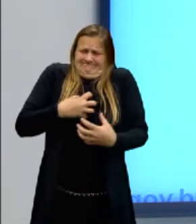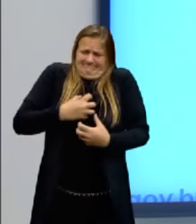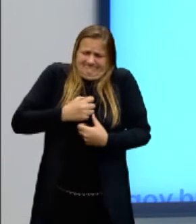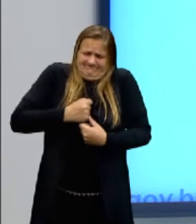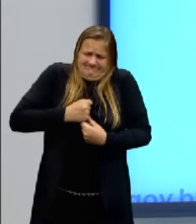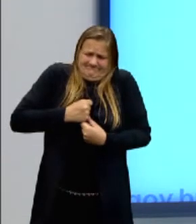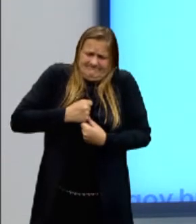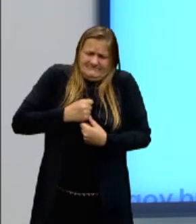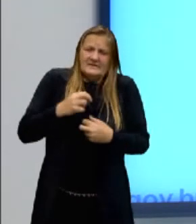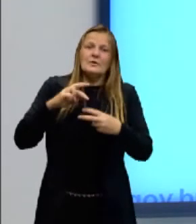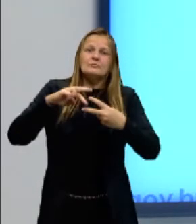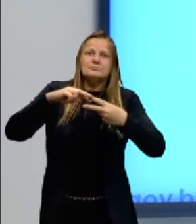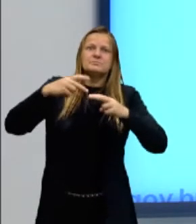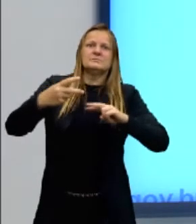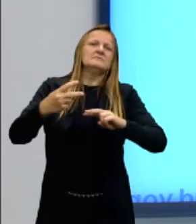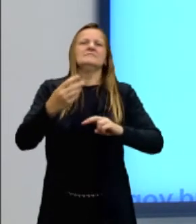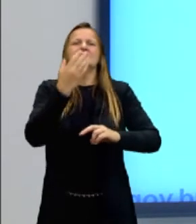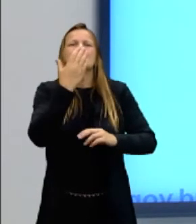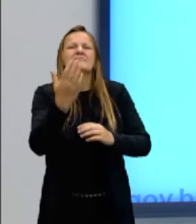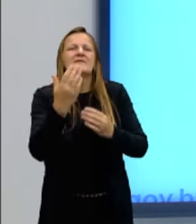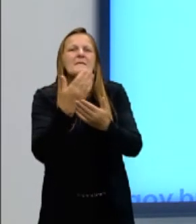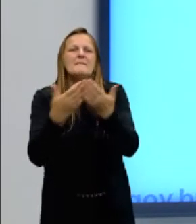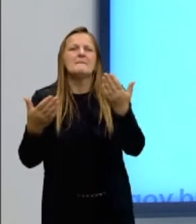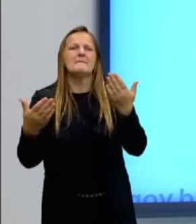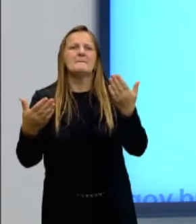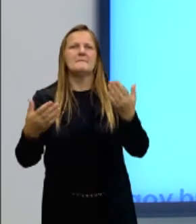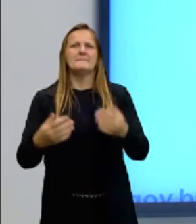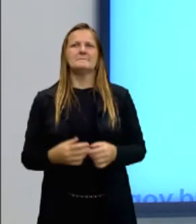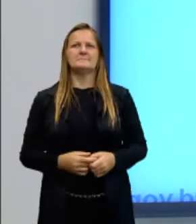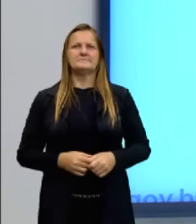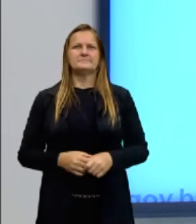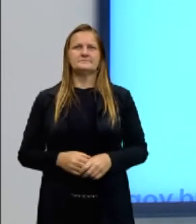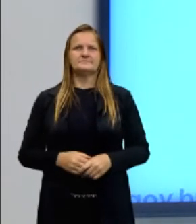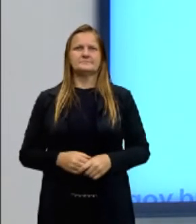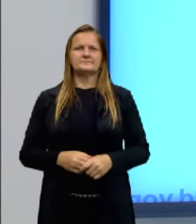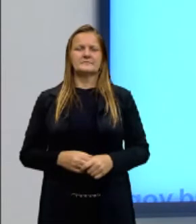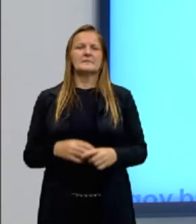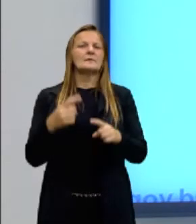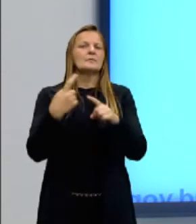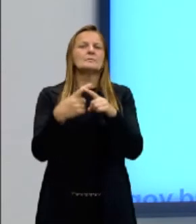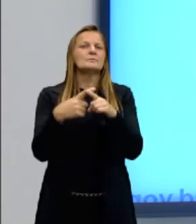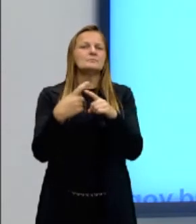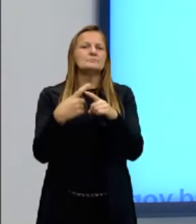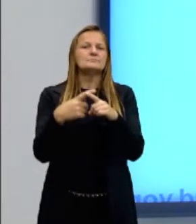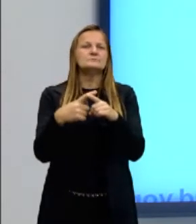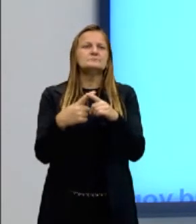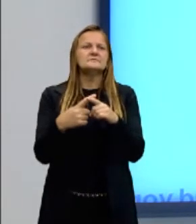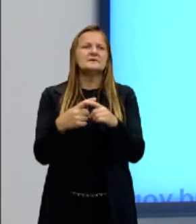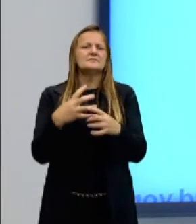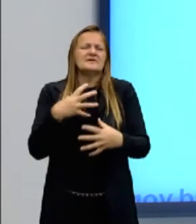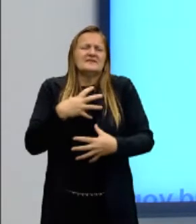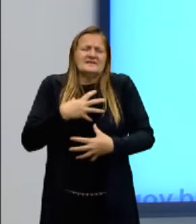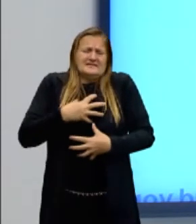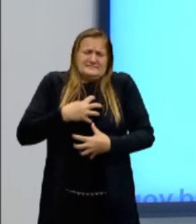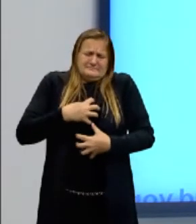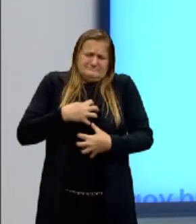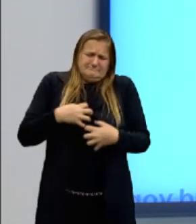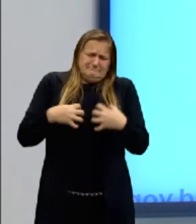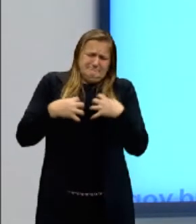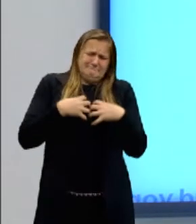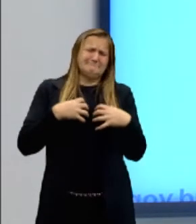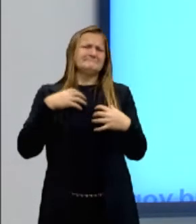de reação diante da perda é isso aqui ó gente ó o porquê porque é uma frustração